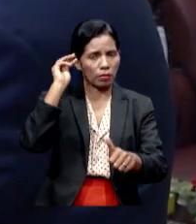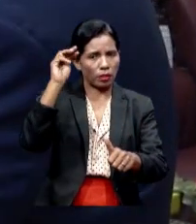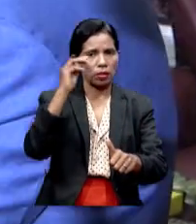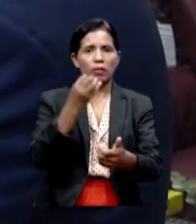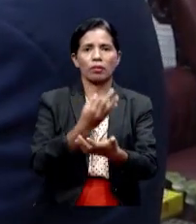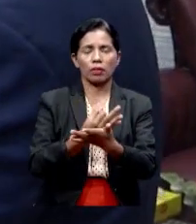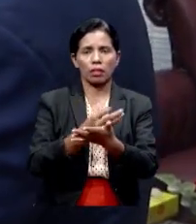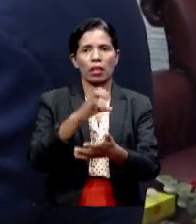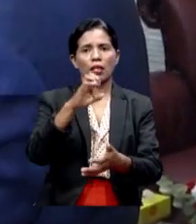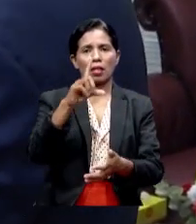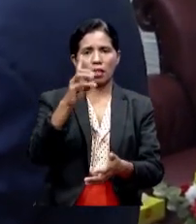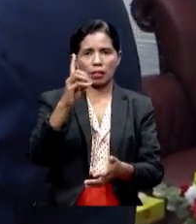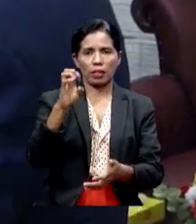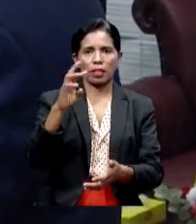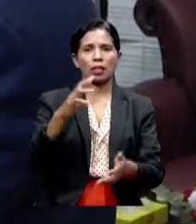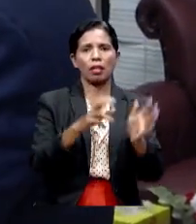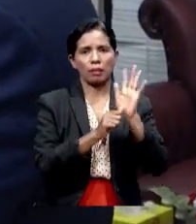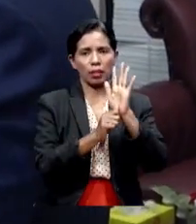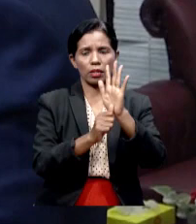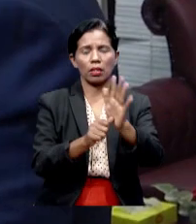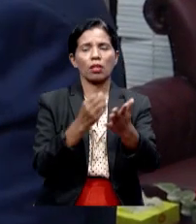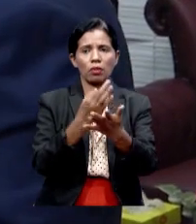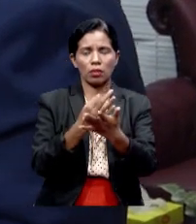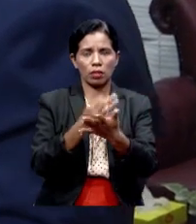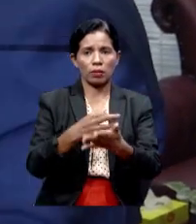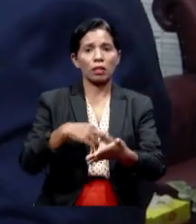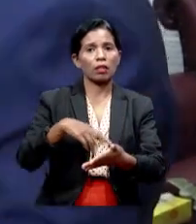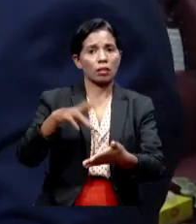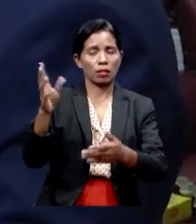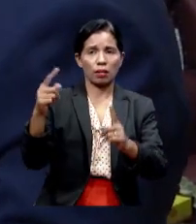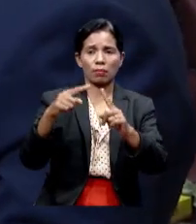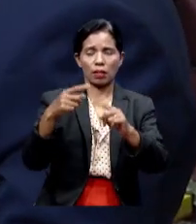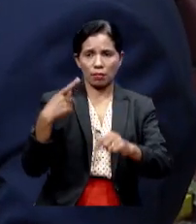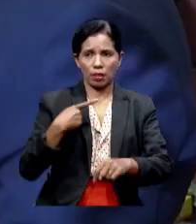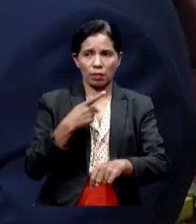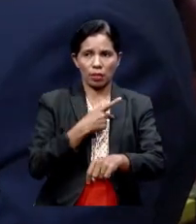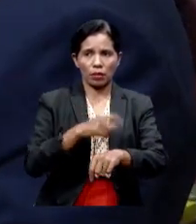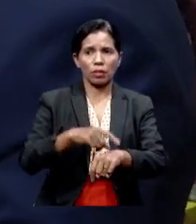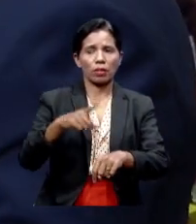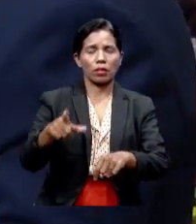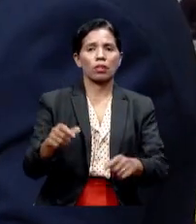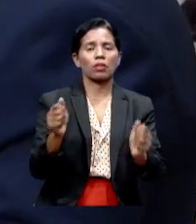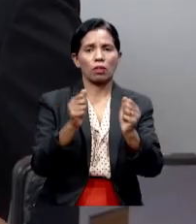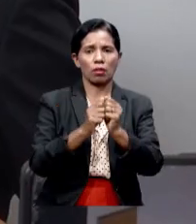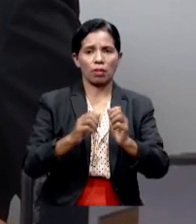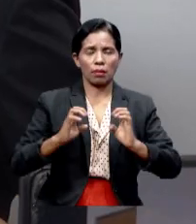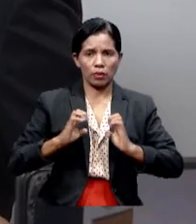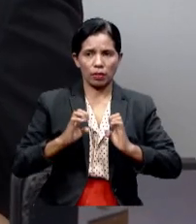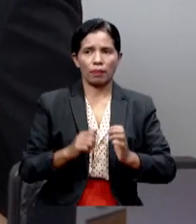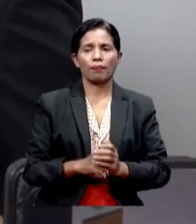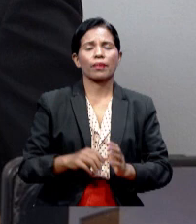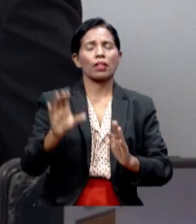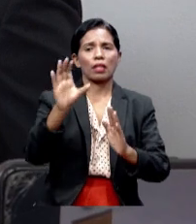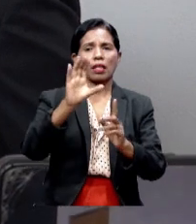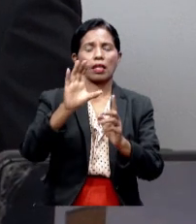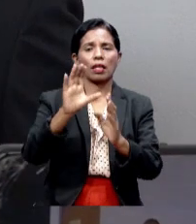finanças Elder López apresenta orçamento retificativo ba parlamento nacional o carácter urgente. Calendário